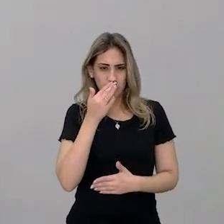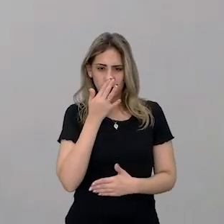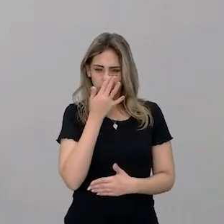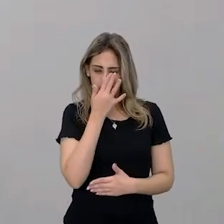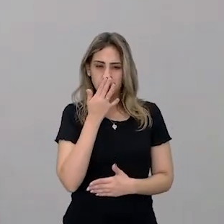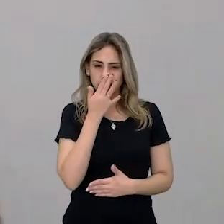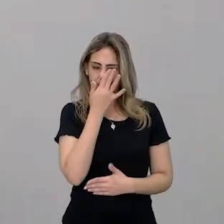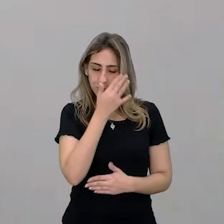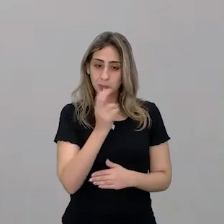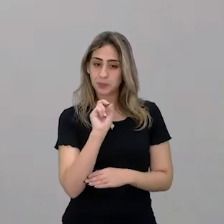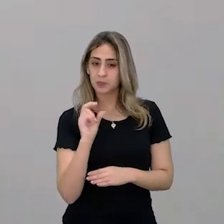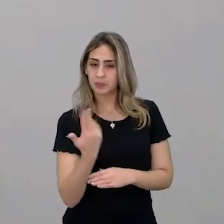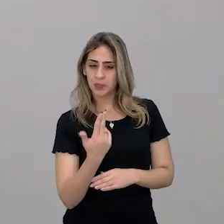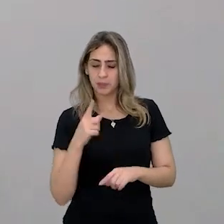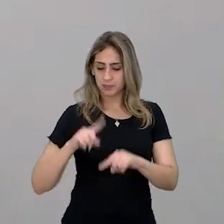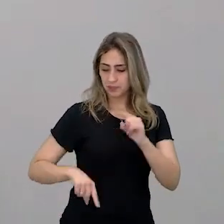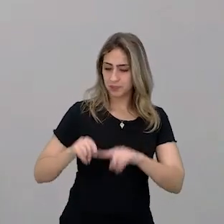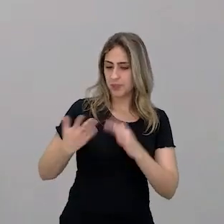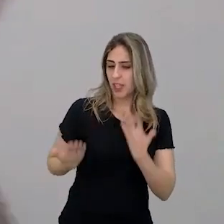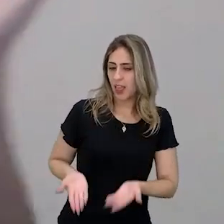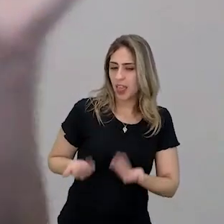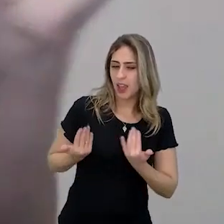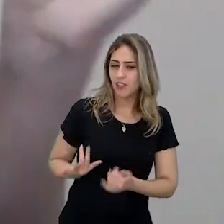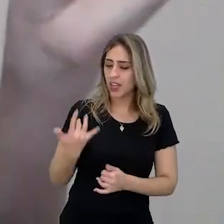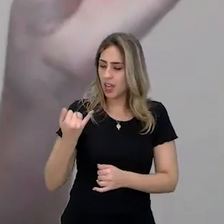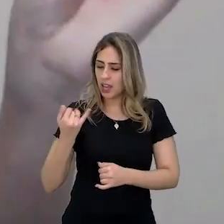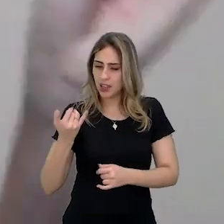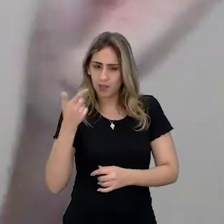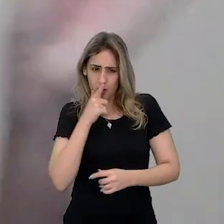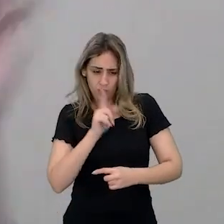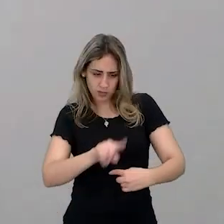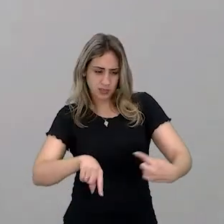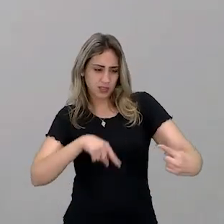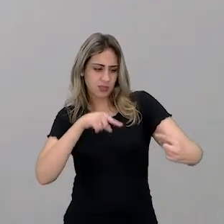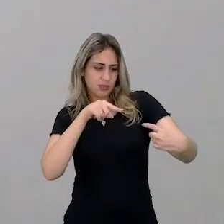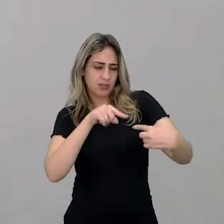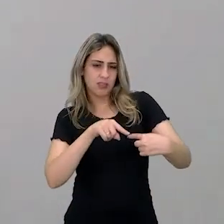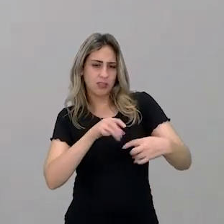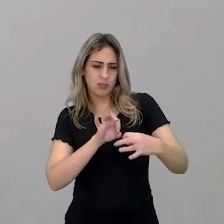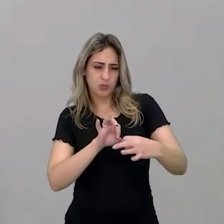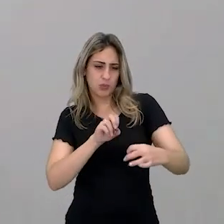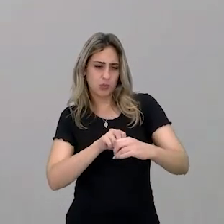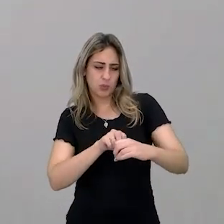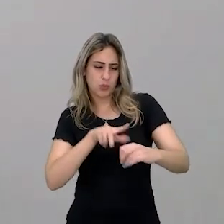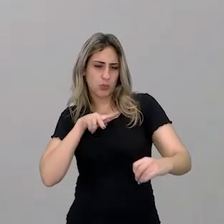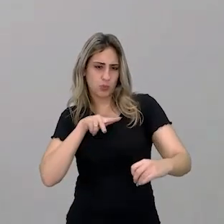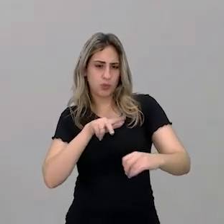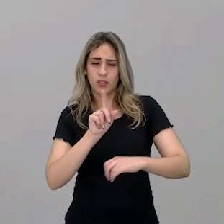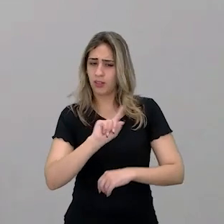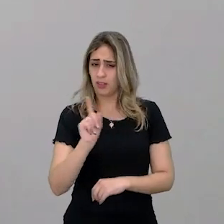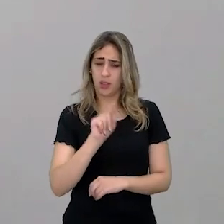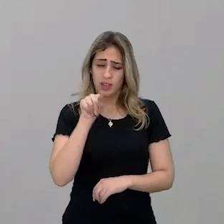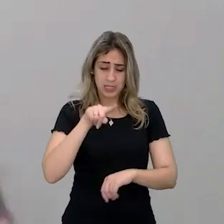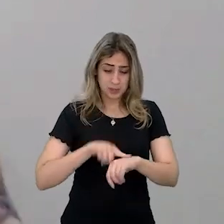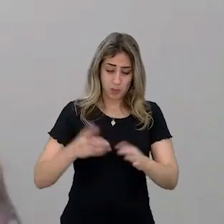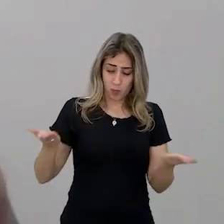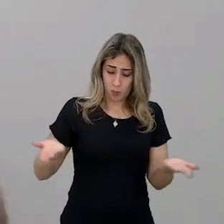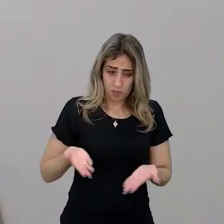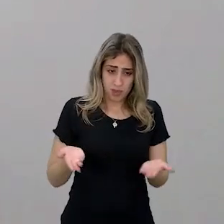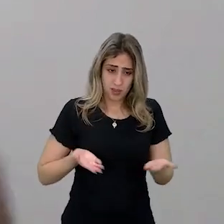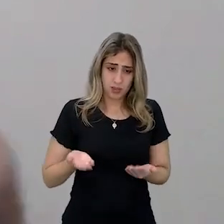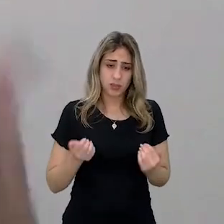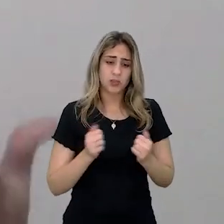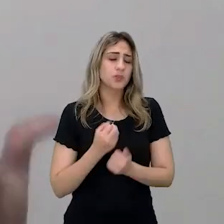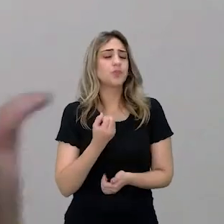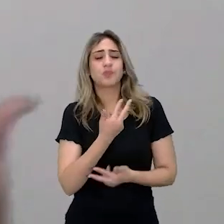Inclinadinho. Ou um objeto mais leve, uma caneta, ele vai conseguir fazer como um estilingue. Percebam que nesse momento,